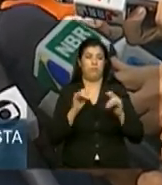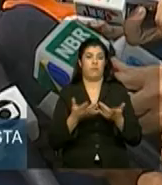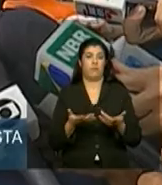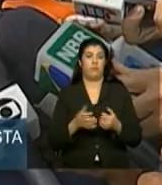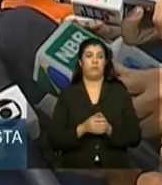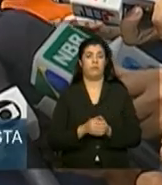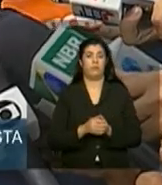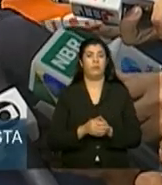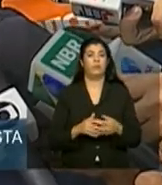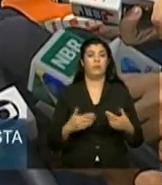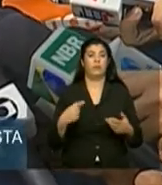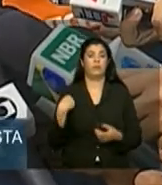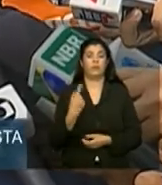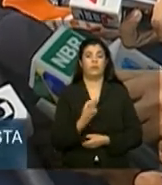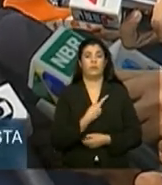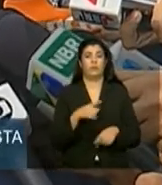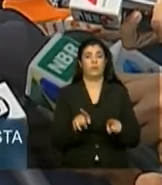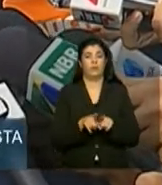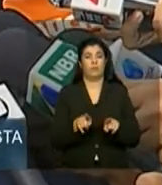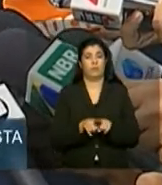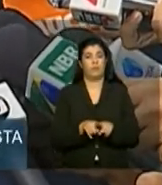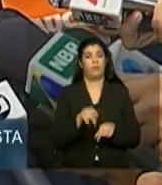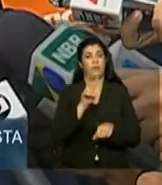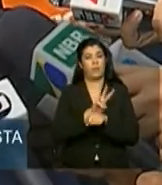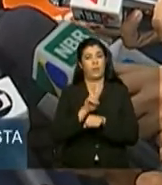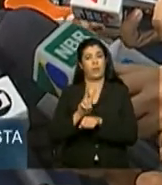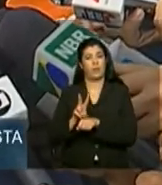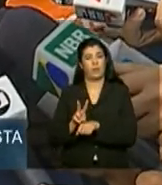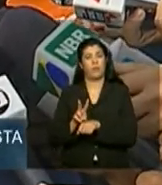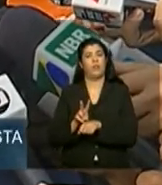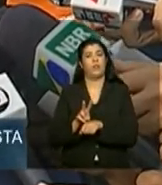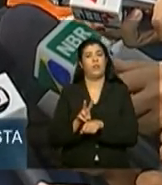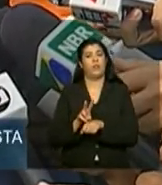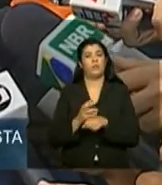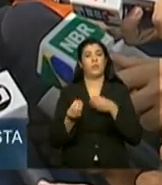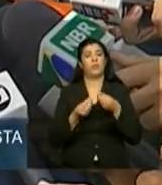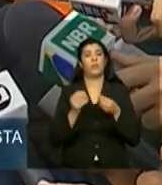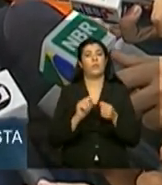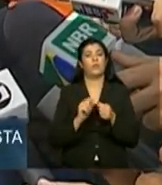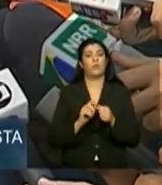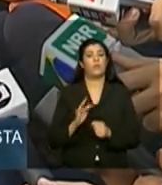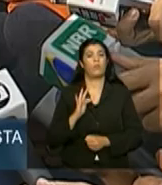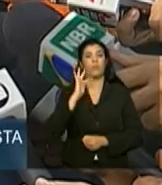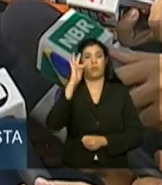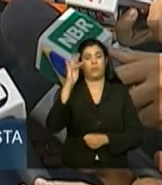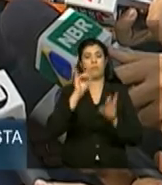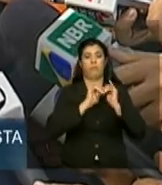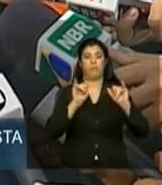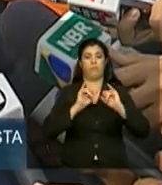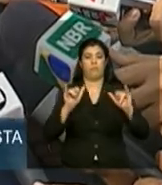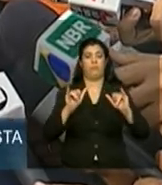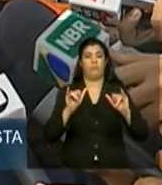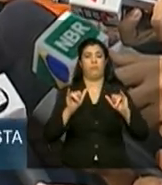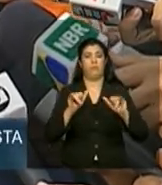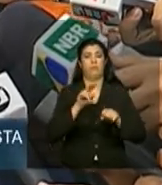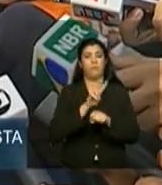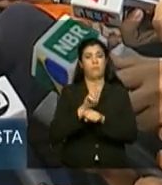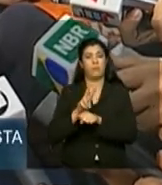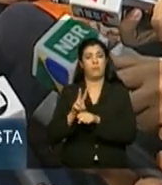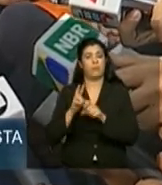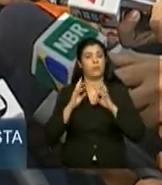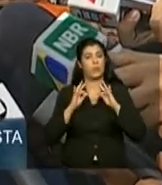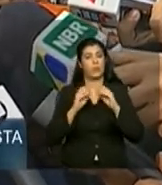Então, nós inclusive nos preservamos, entende, de futuras informações,